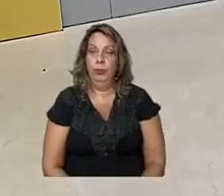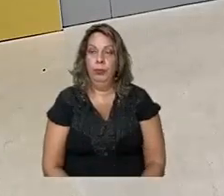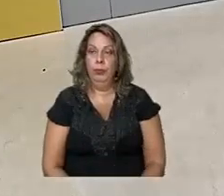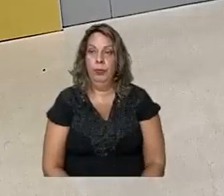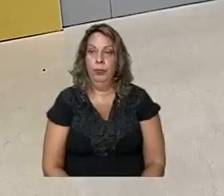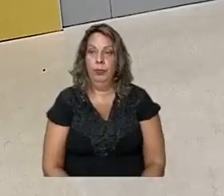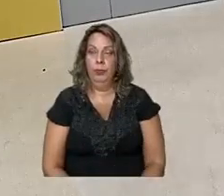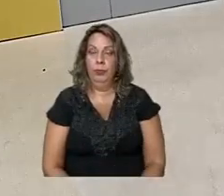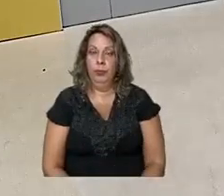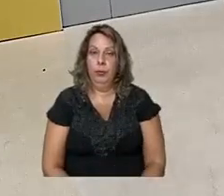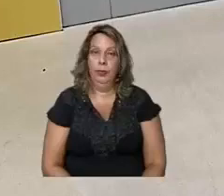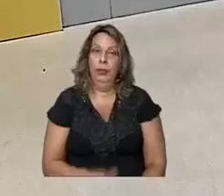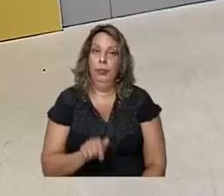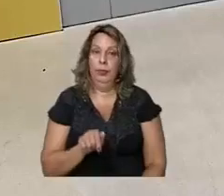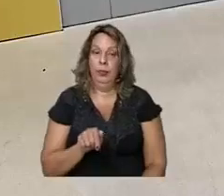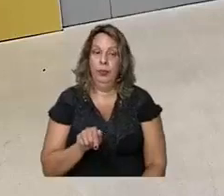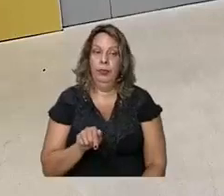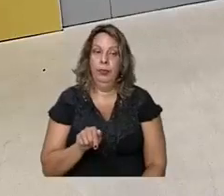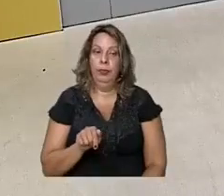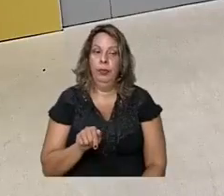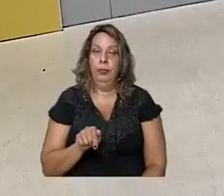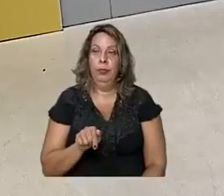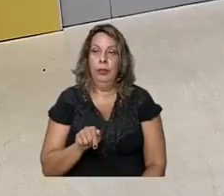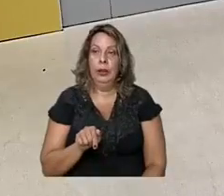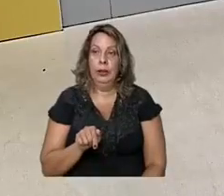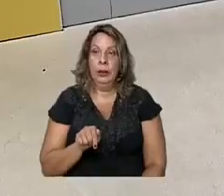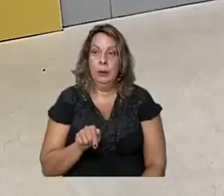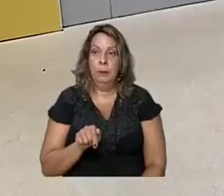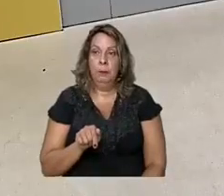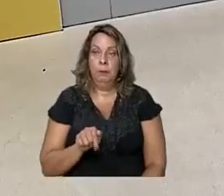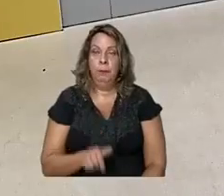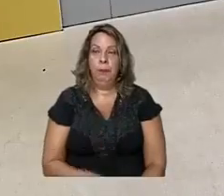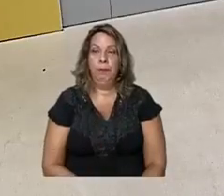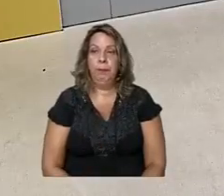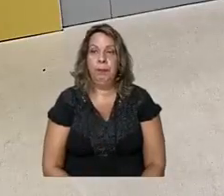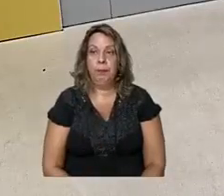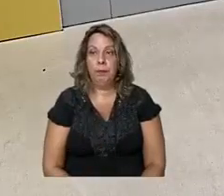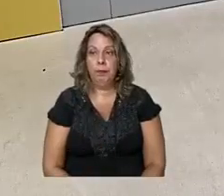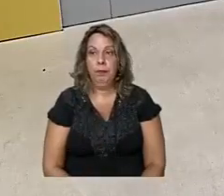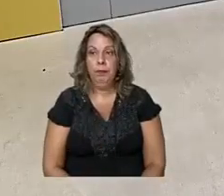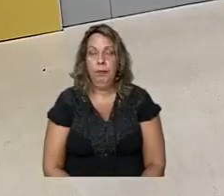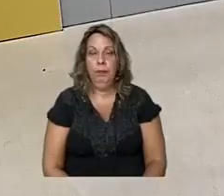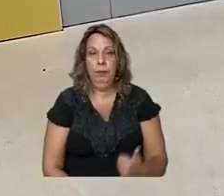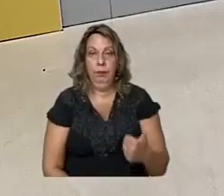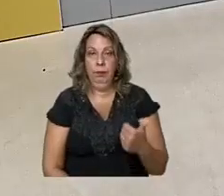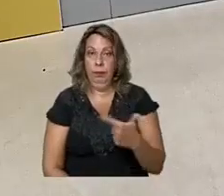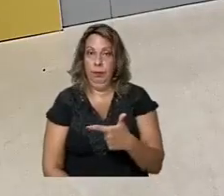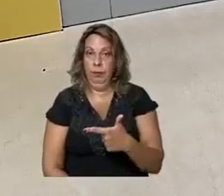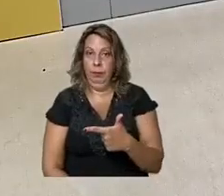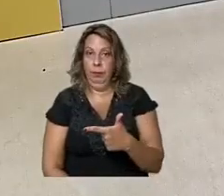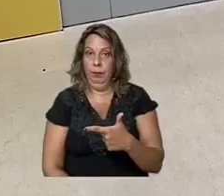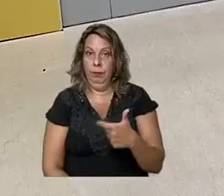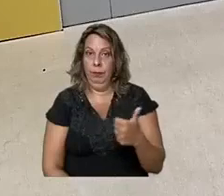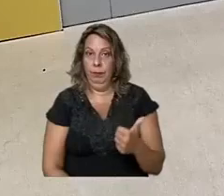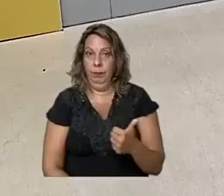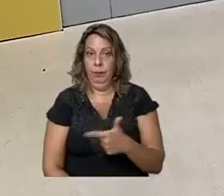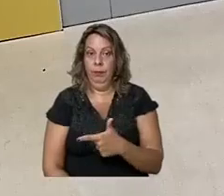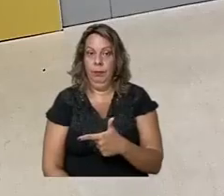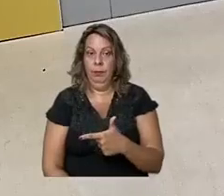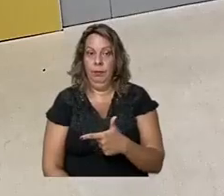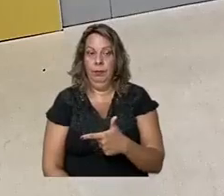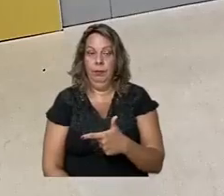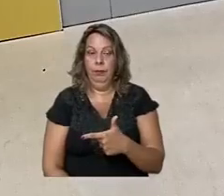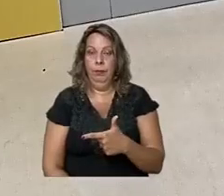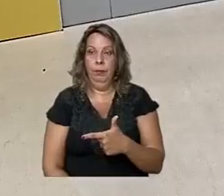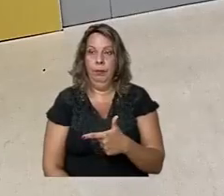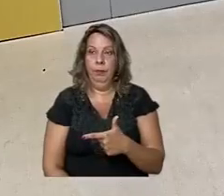torcendo junto, marque também número 7, número 7, bolinha sorteada é número 7, e agora número 12, 12